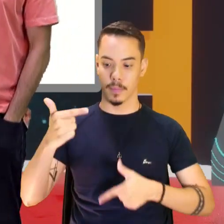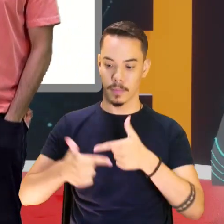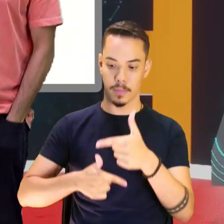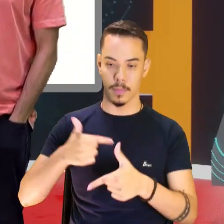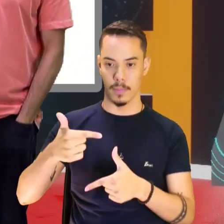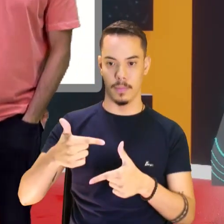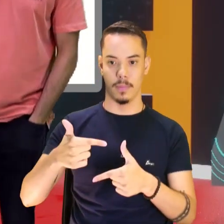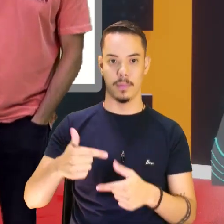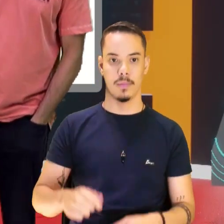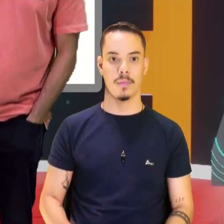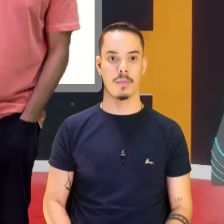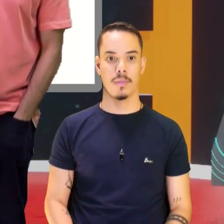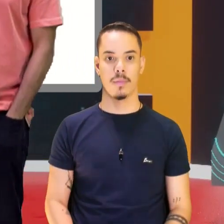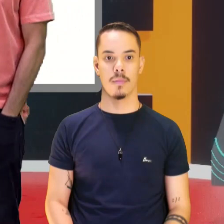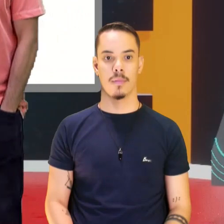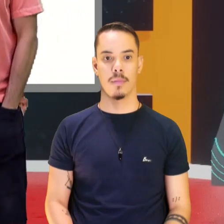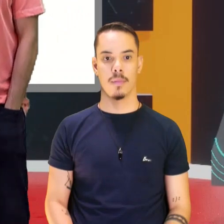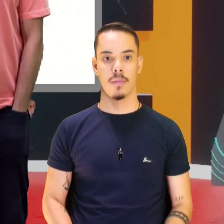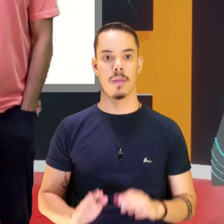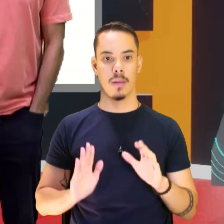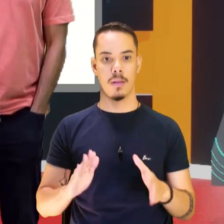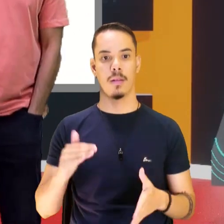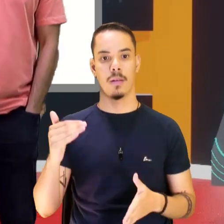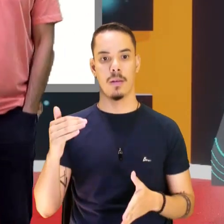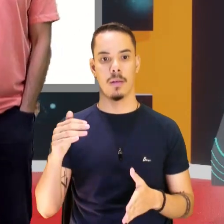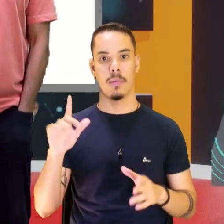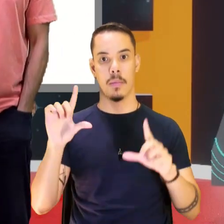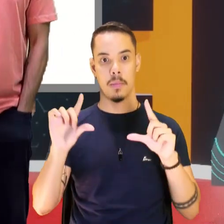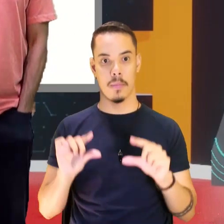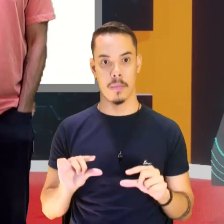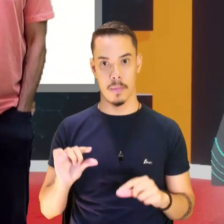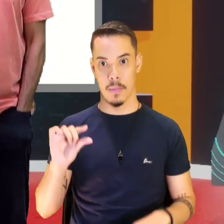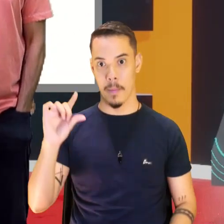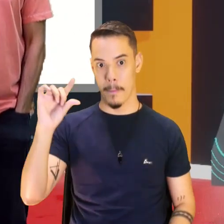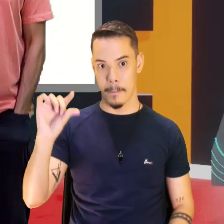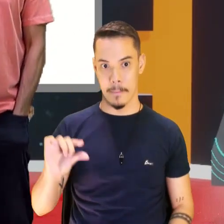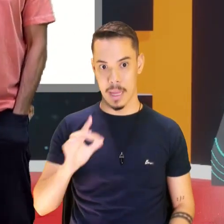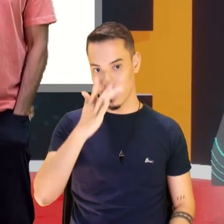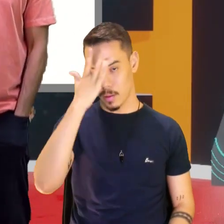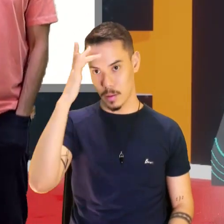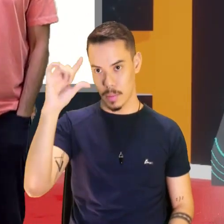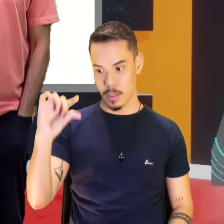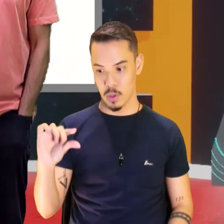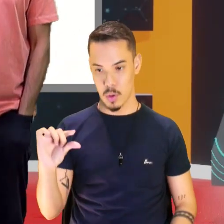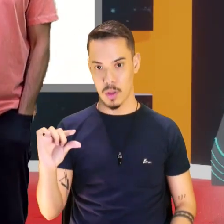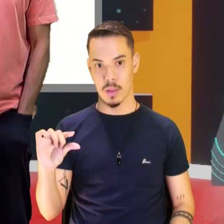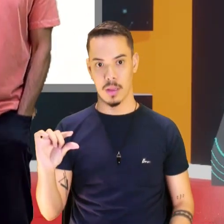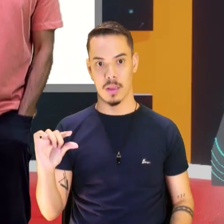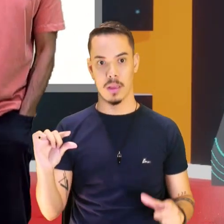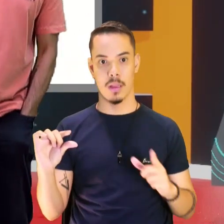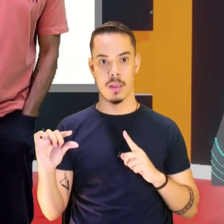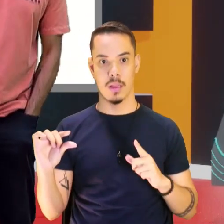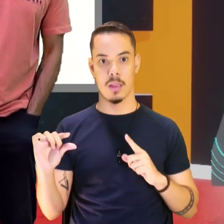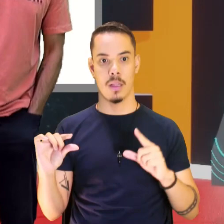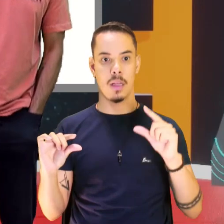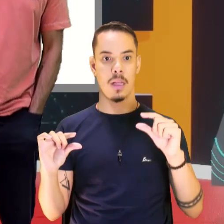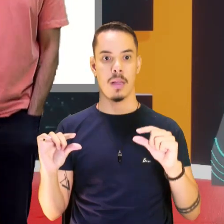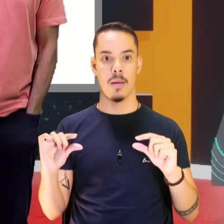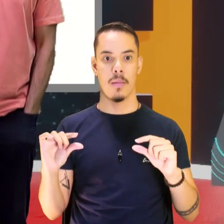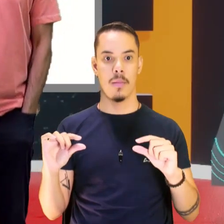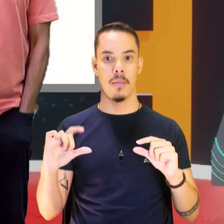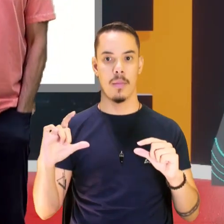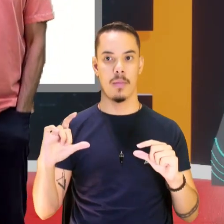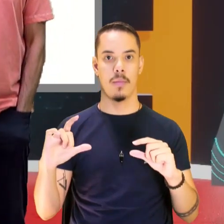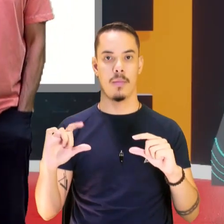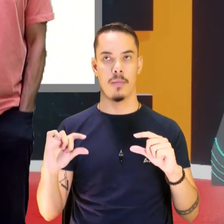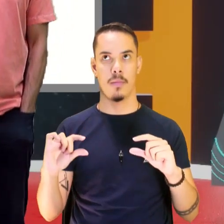rápido. Vai. Menos pessoas levam mais tempo. Olha aí, olha aqui, tá vendo a fala? Menos pessoas levam mais tempo.